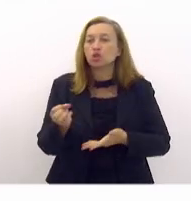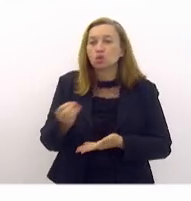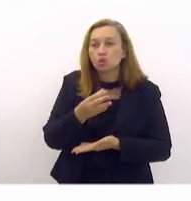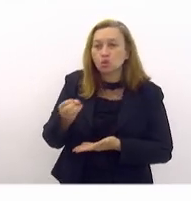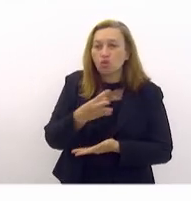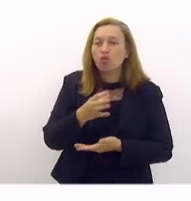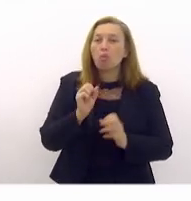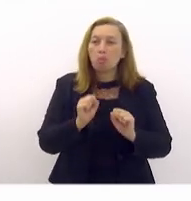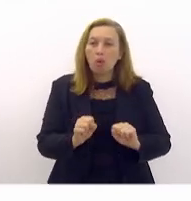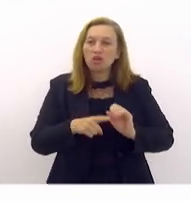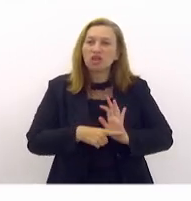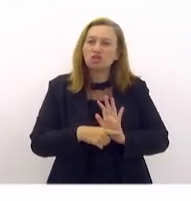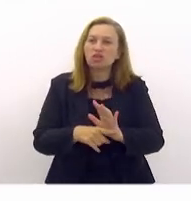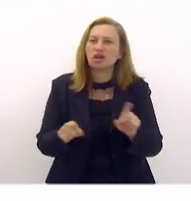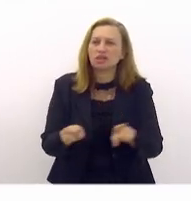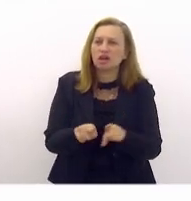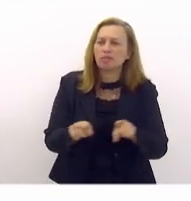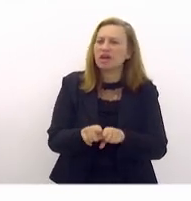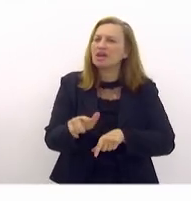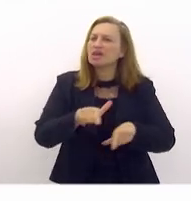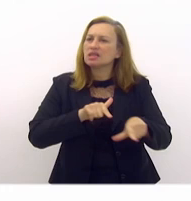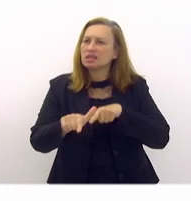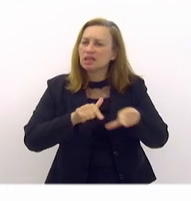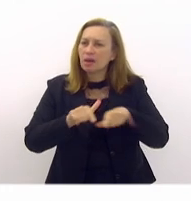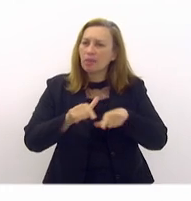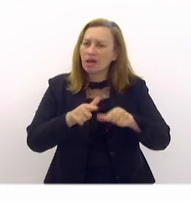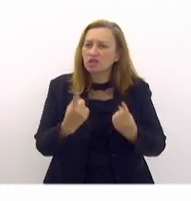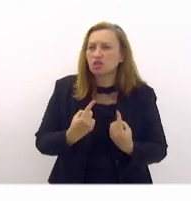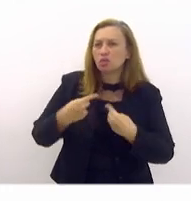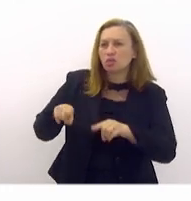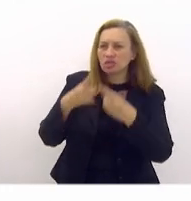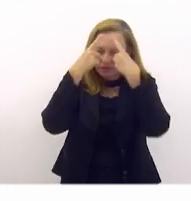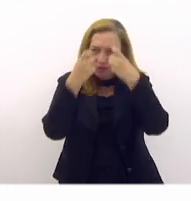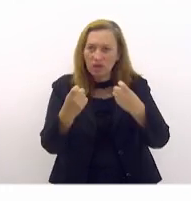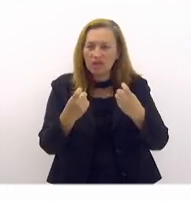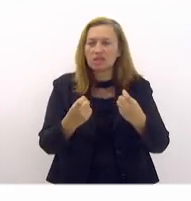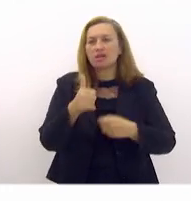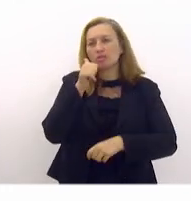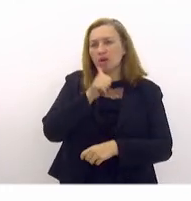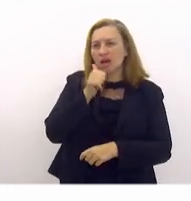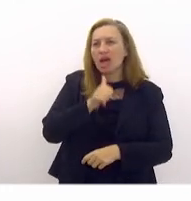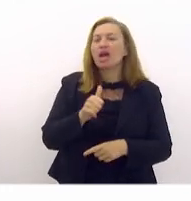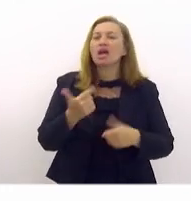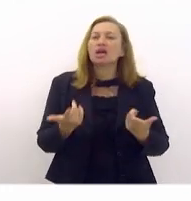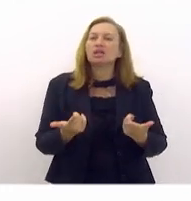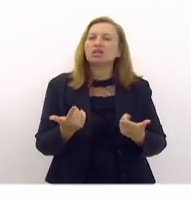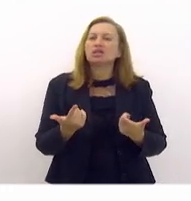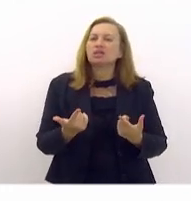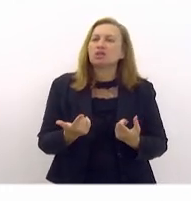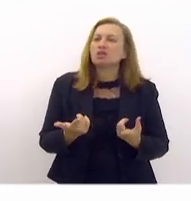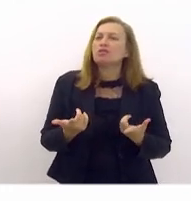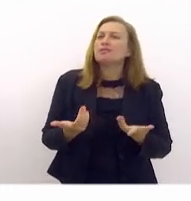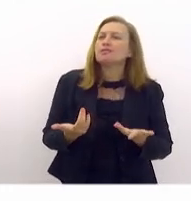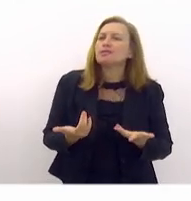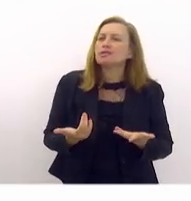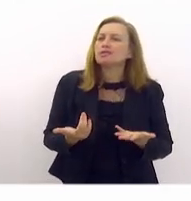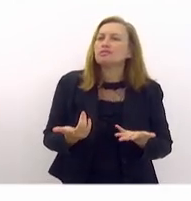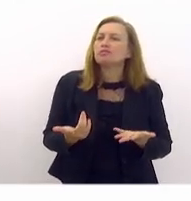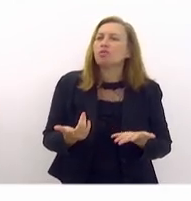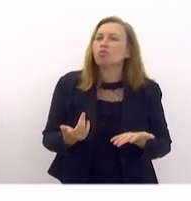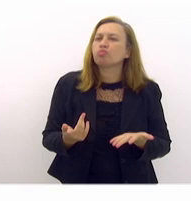também a esse trabalho, né, de enfrentamento à violência contra a mulher, que foi o enfrentamento